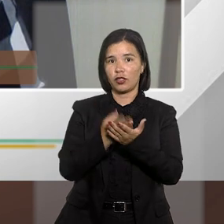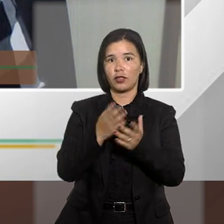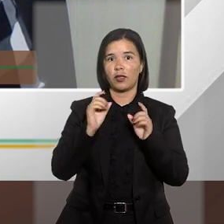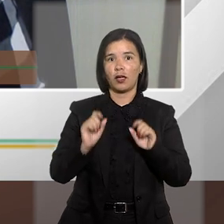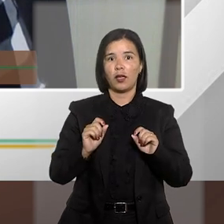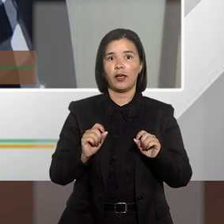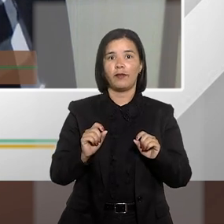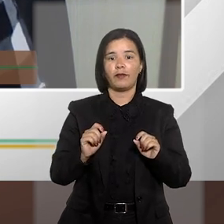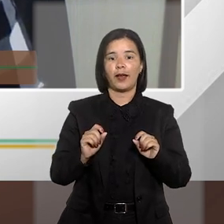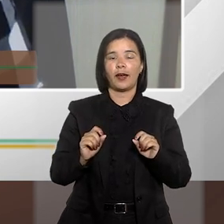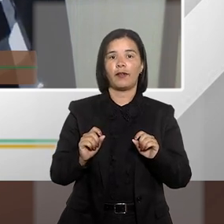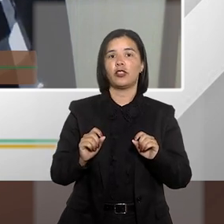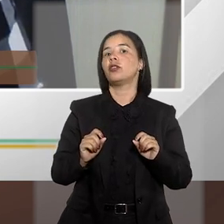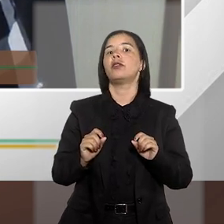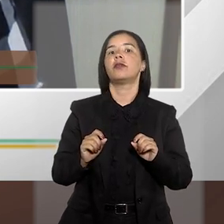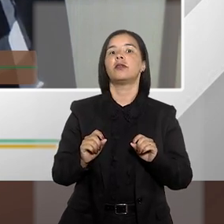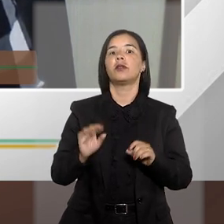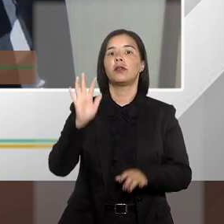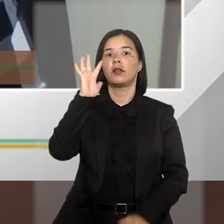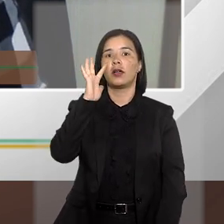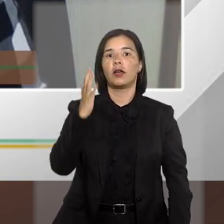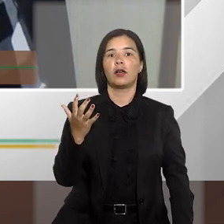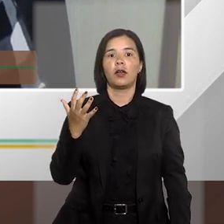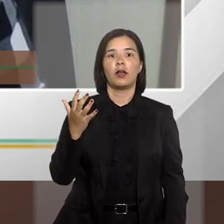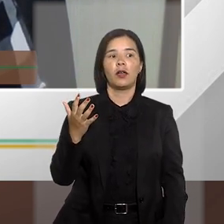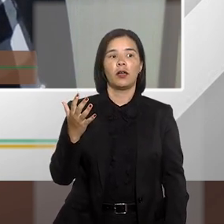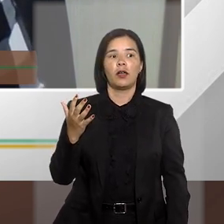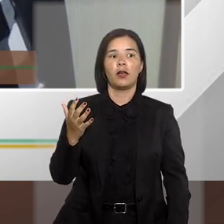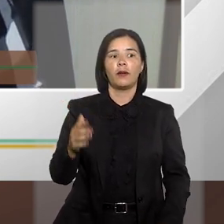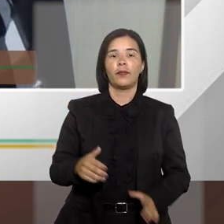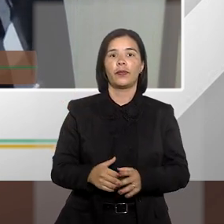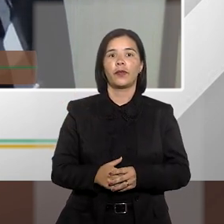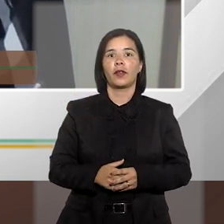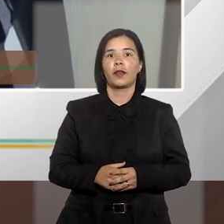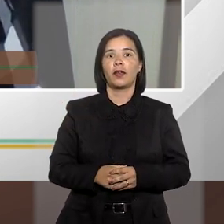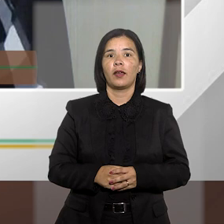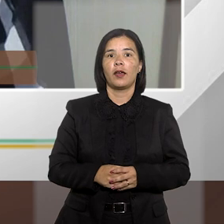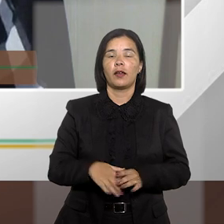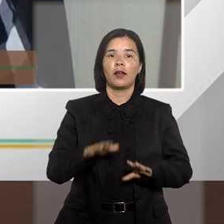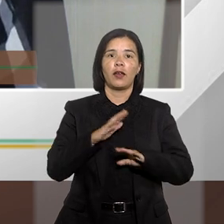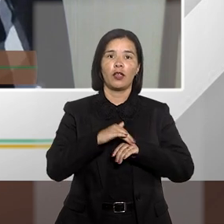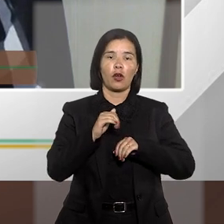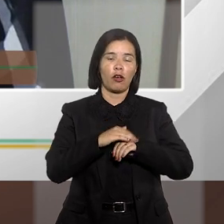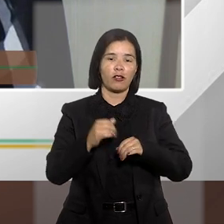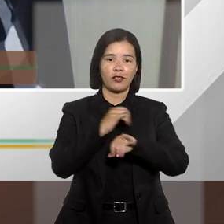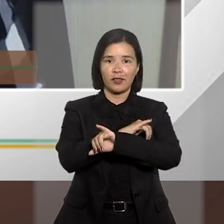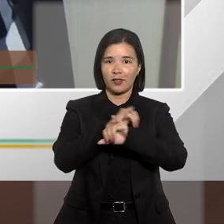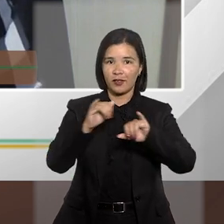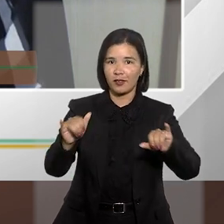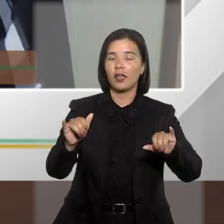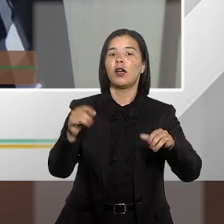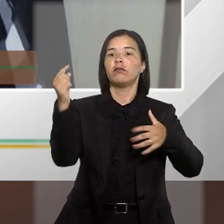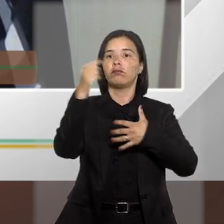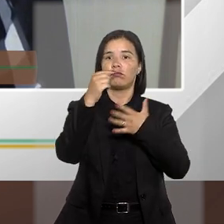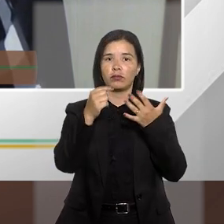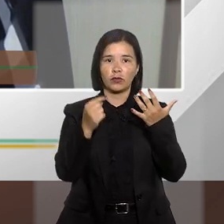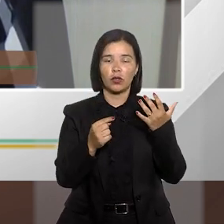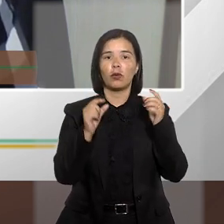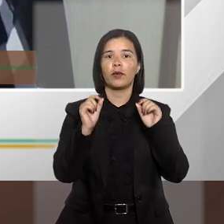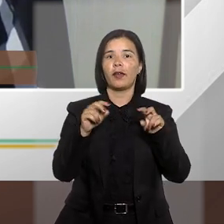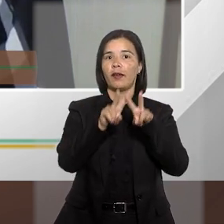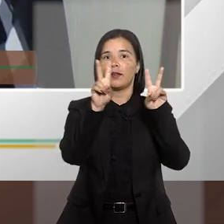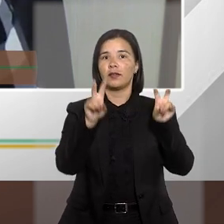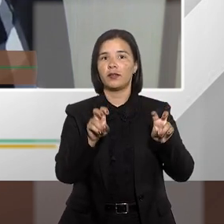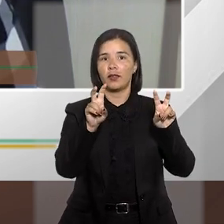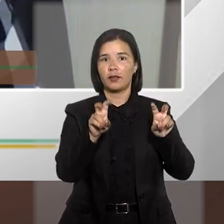que realmente esteja acontecendo e que precisa ser modificado. Eu queria muito carinhosamente deixar isso aqui muito apontado, que esse tema não